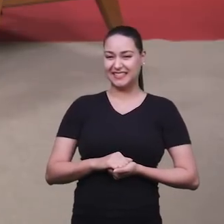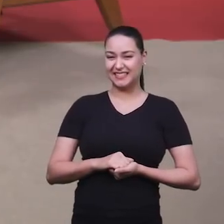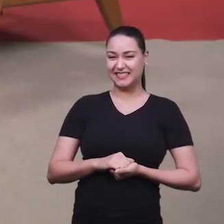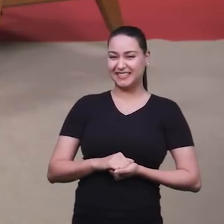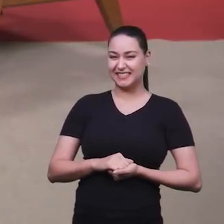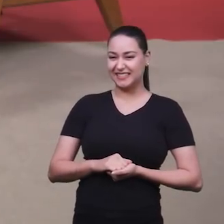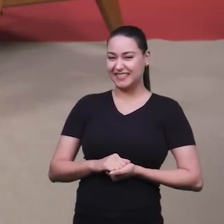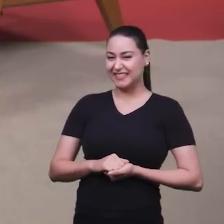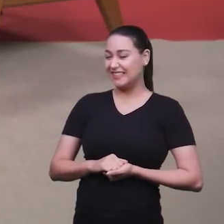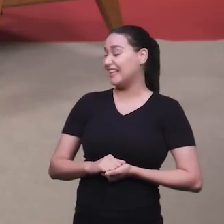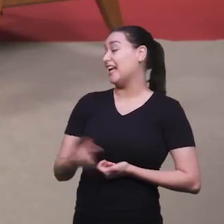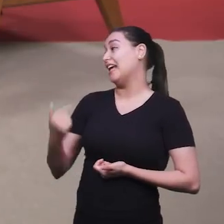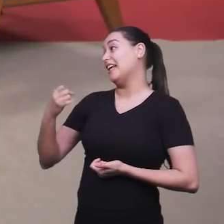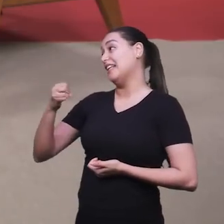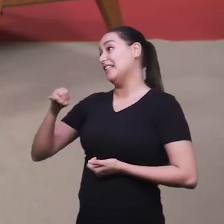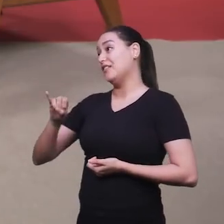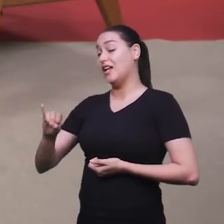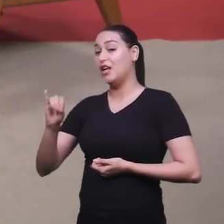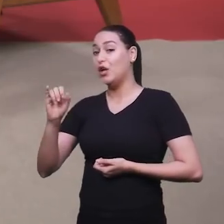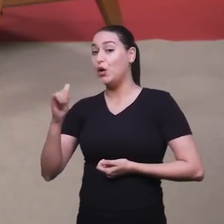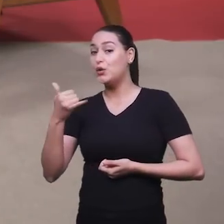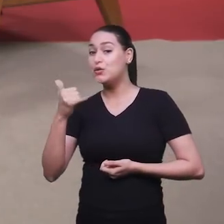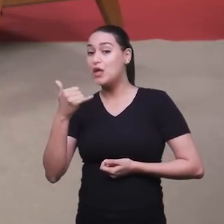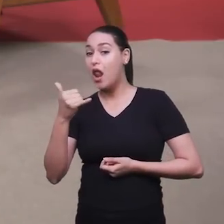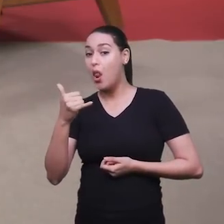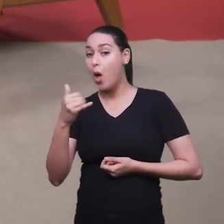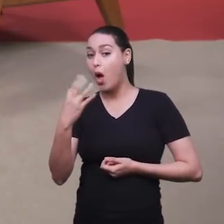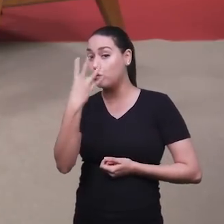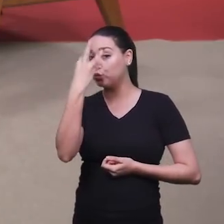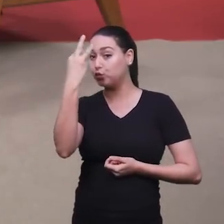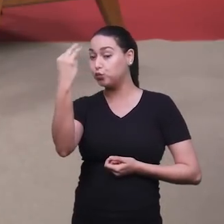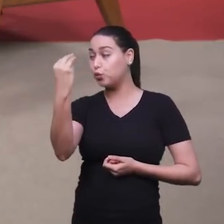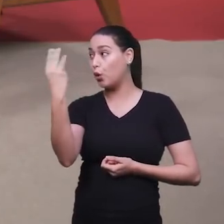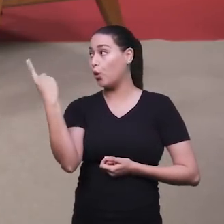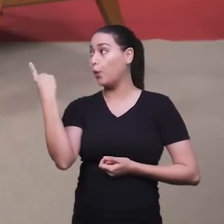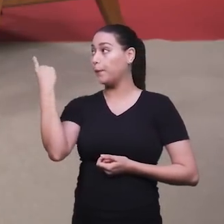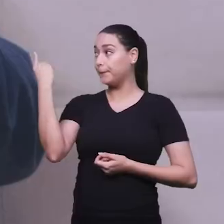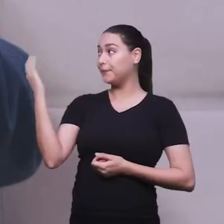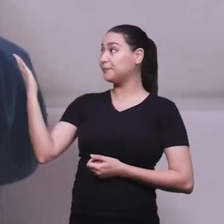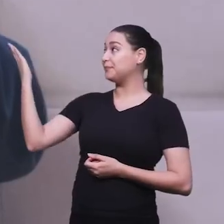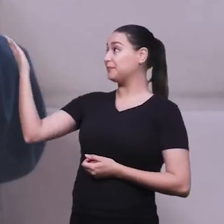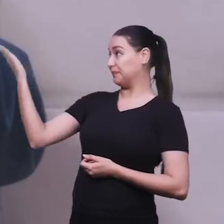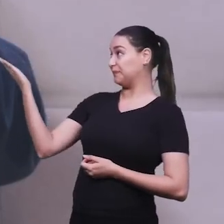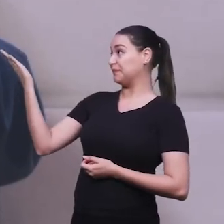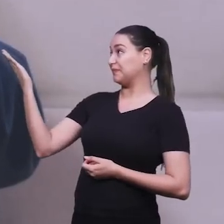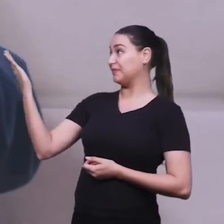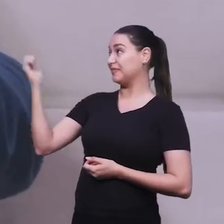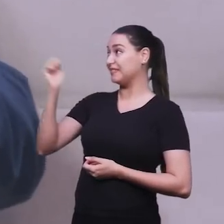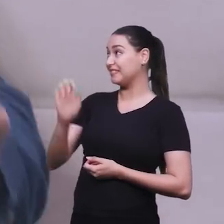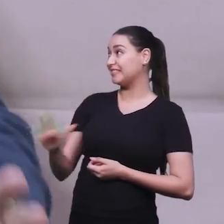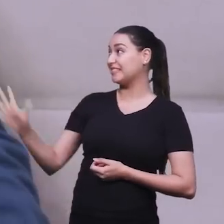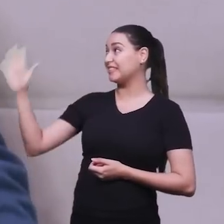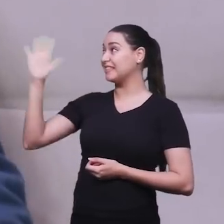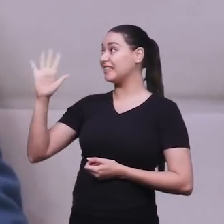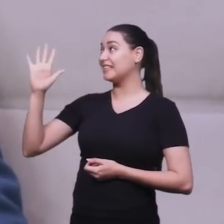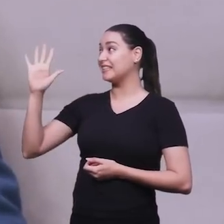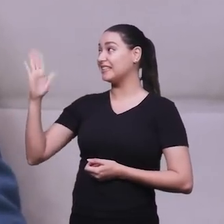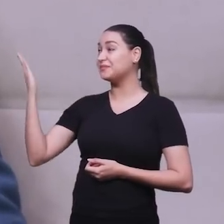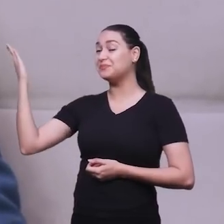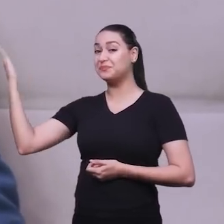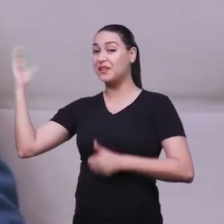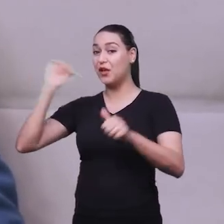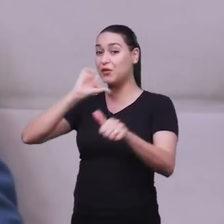você apontar a câmera do seu celular para esse quadradinho, que é QR Code, você